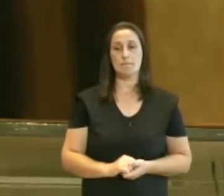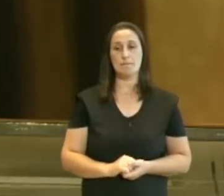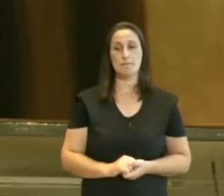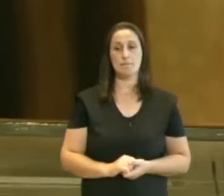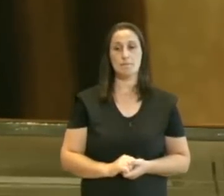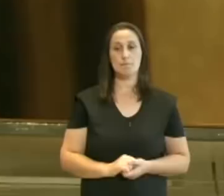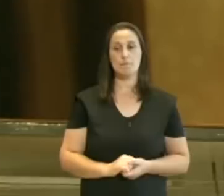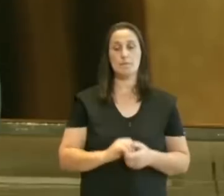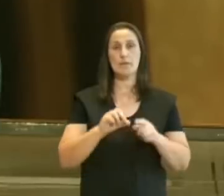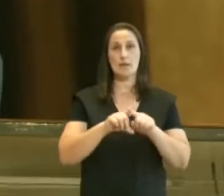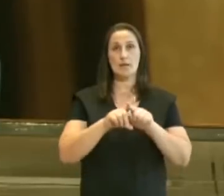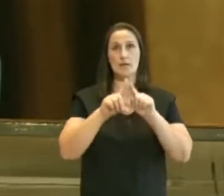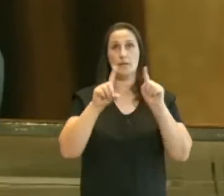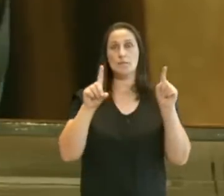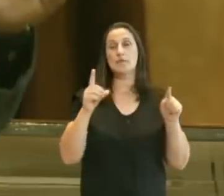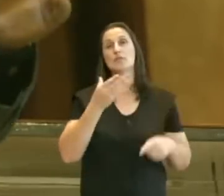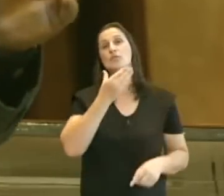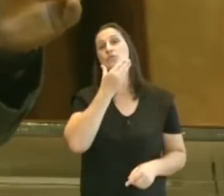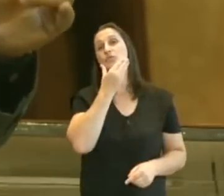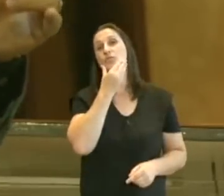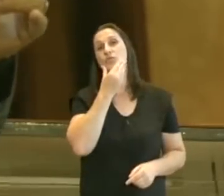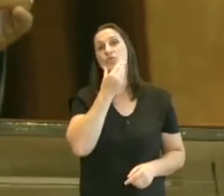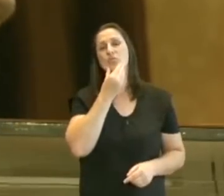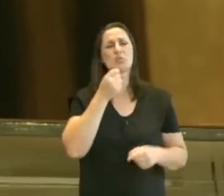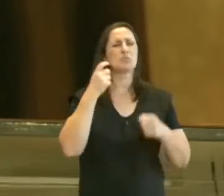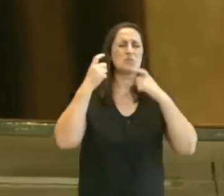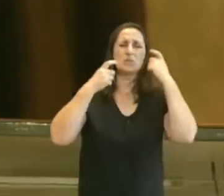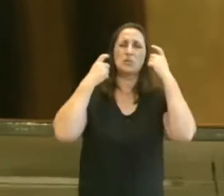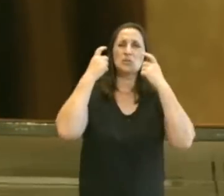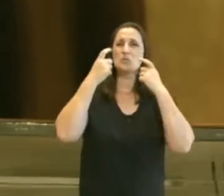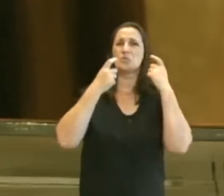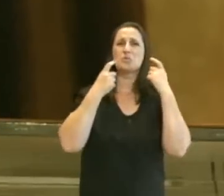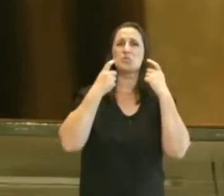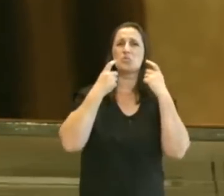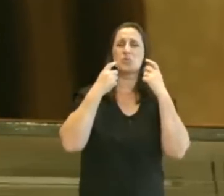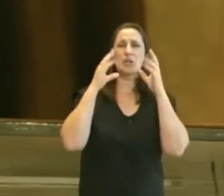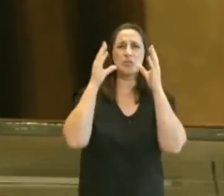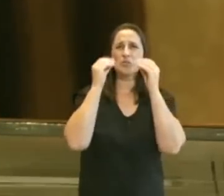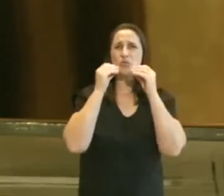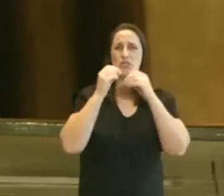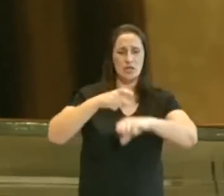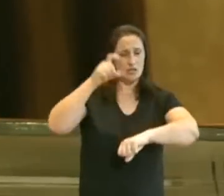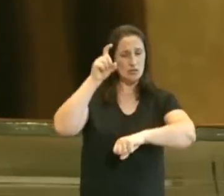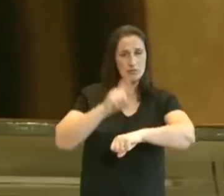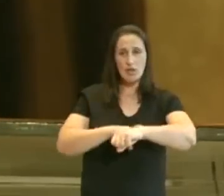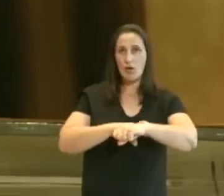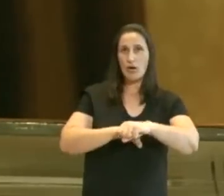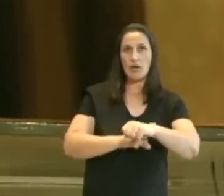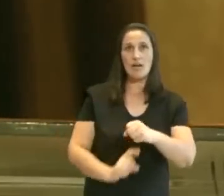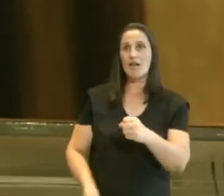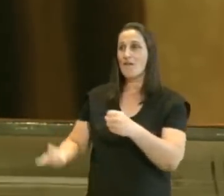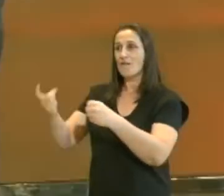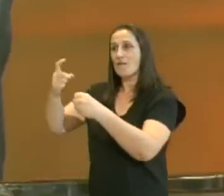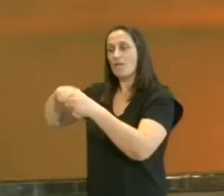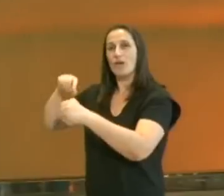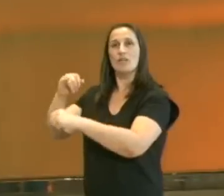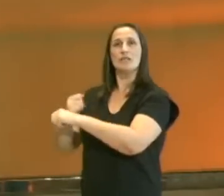Mas aqueles homens não se importam que é de noite, eles voltam na mesma hora.